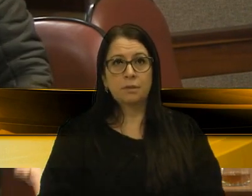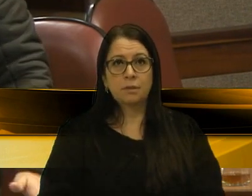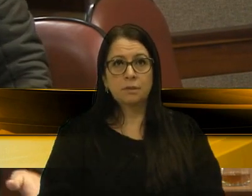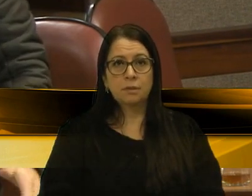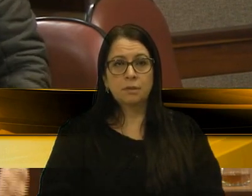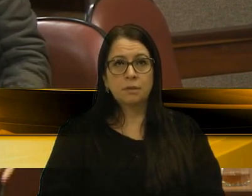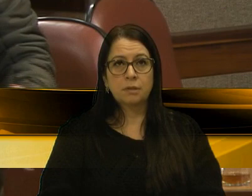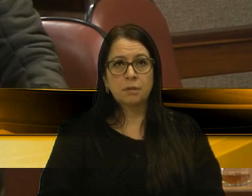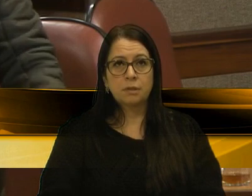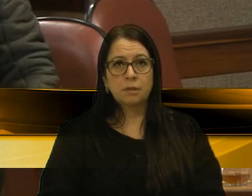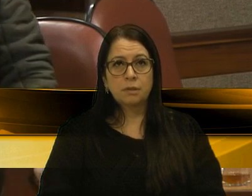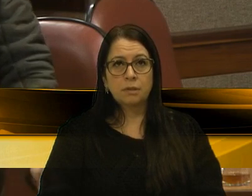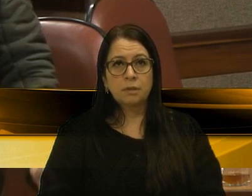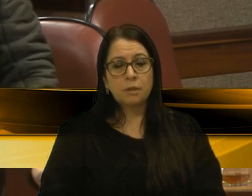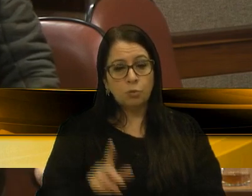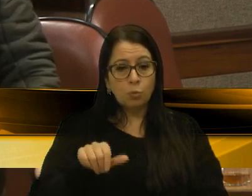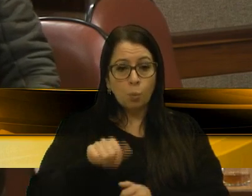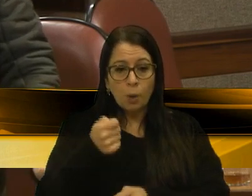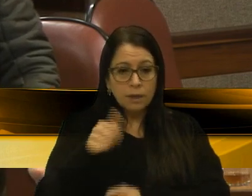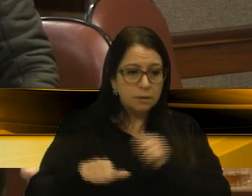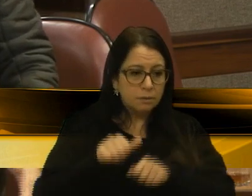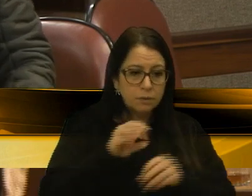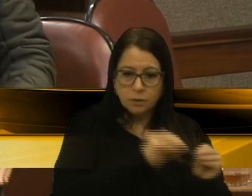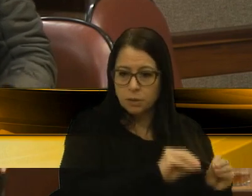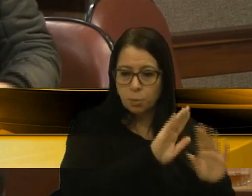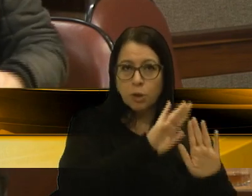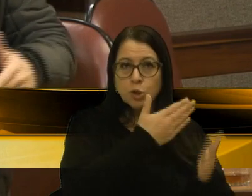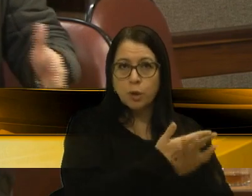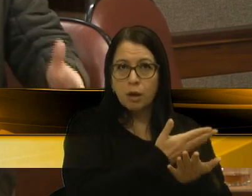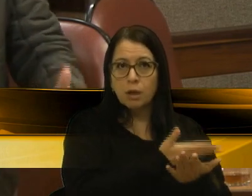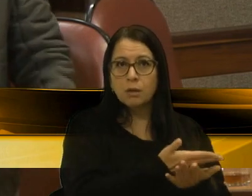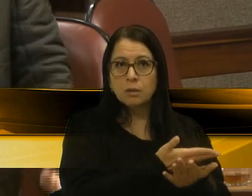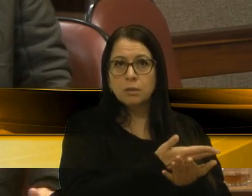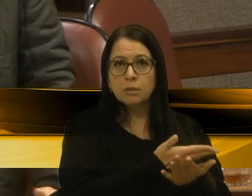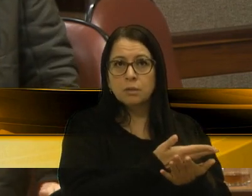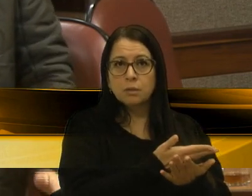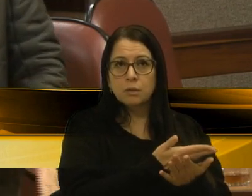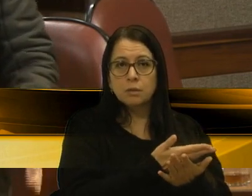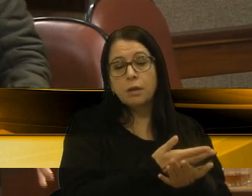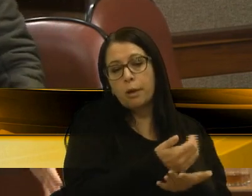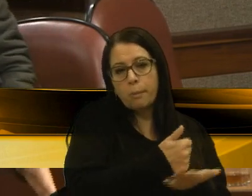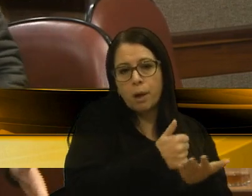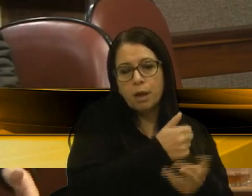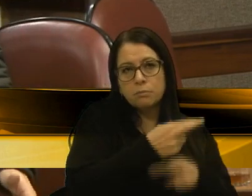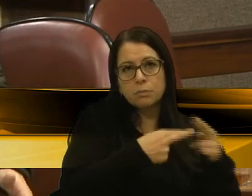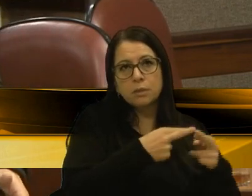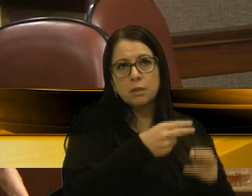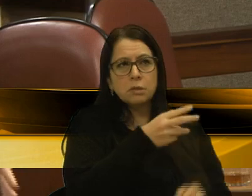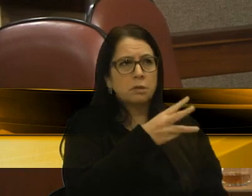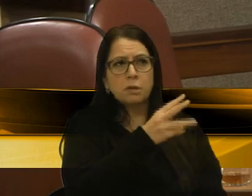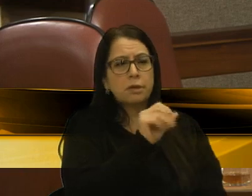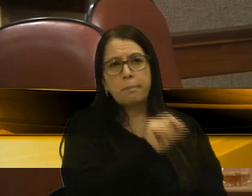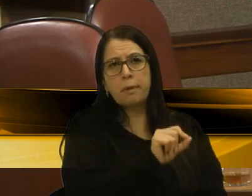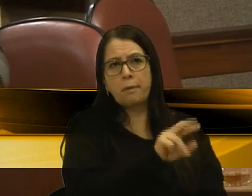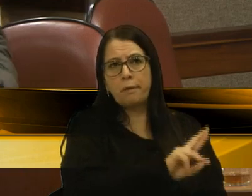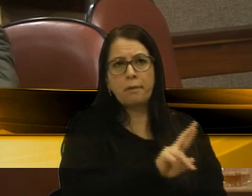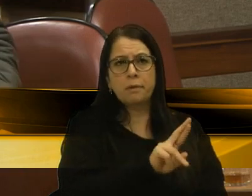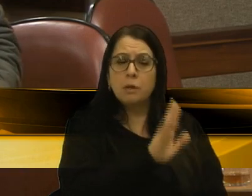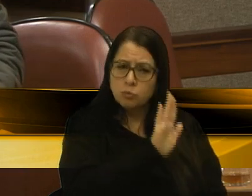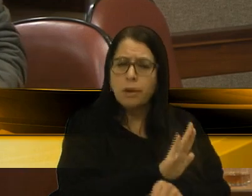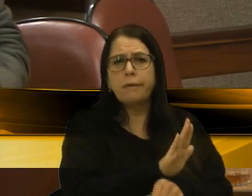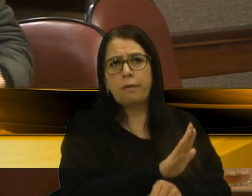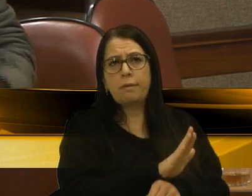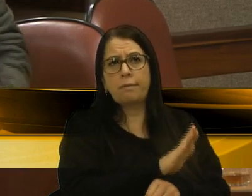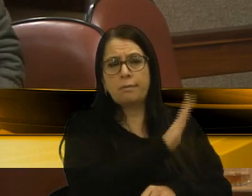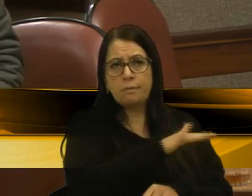prestes a ser transferidas de uma escola que é uma básica reforma de 30 e poucos mil reais, né, ajudaria para